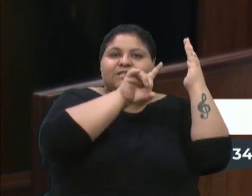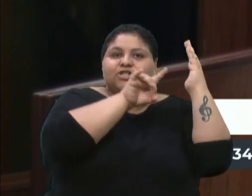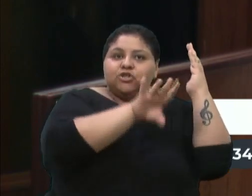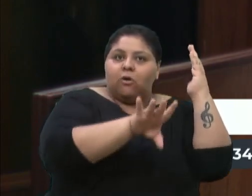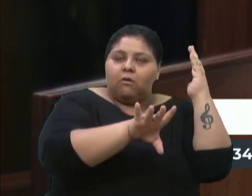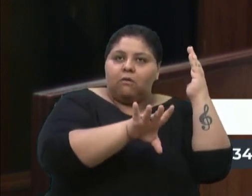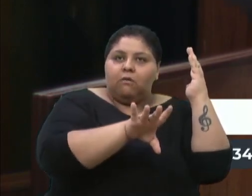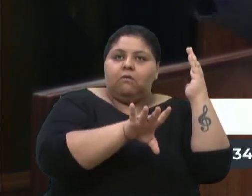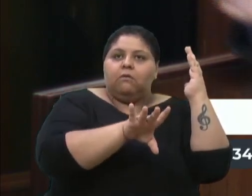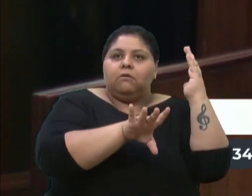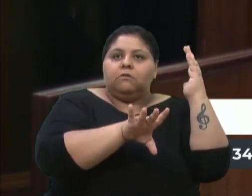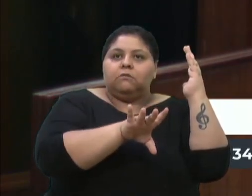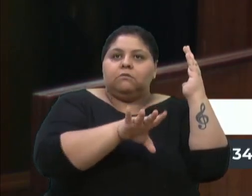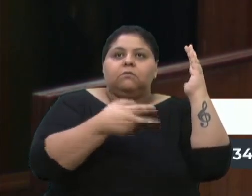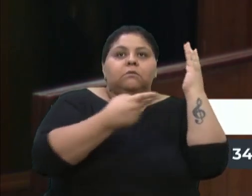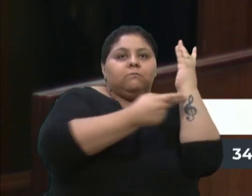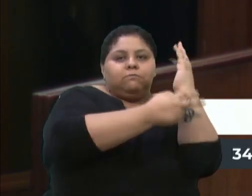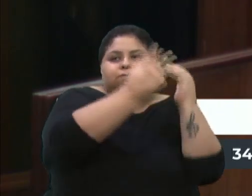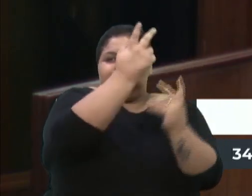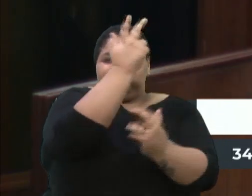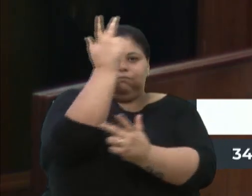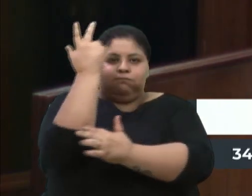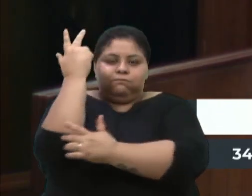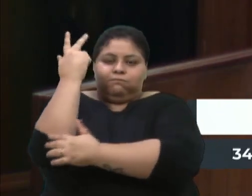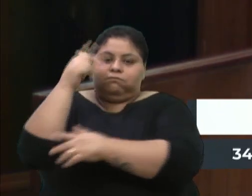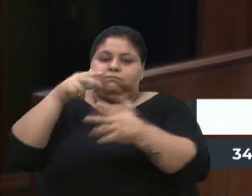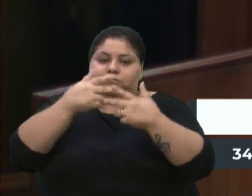árvores com problemas nos fios elétricos.